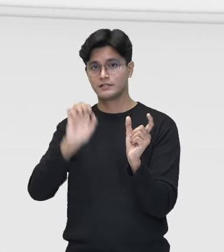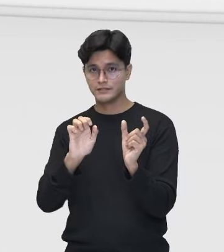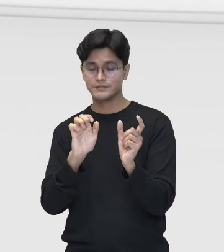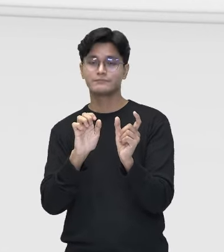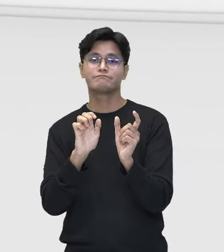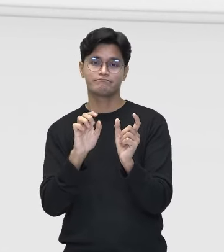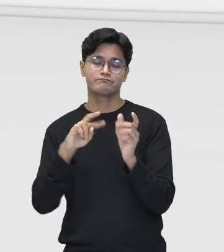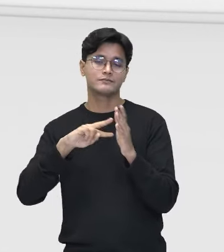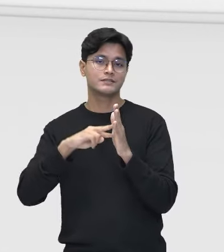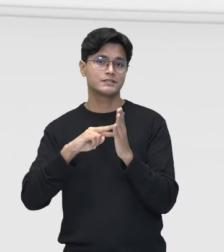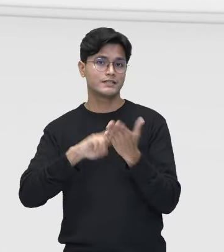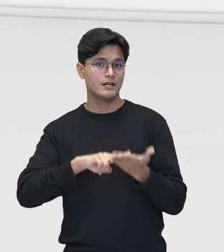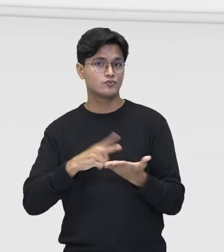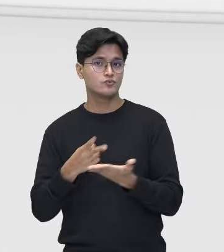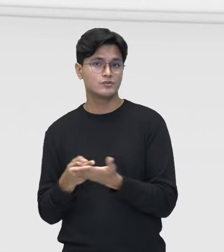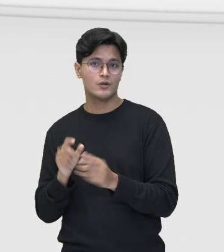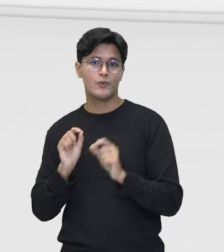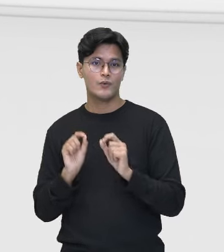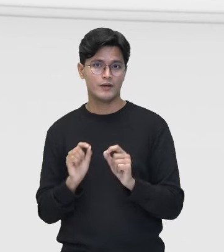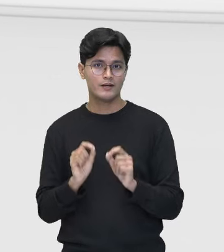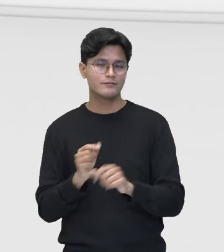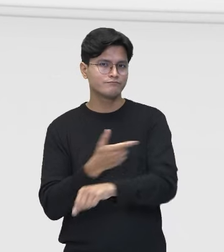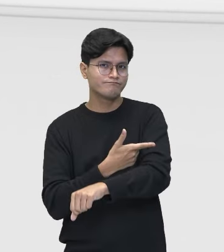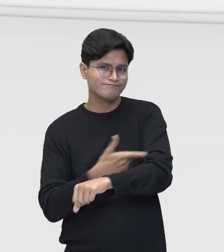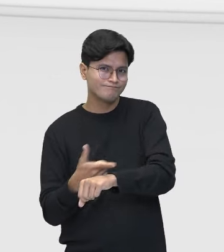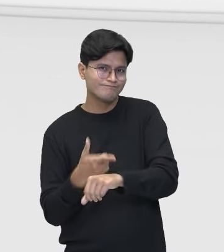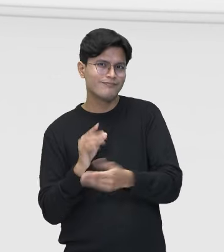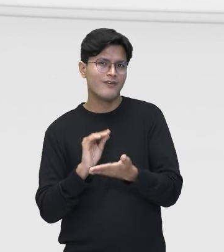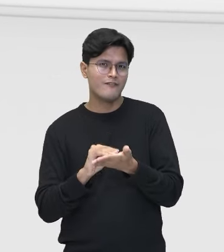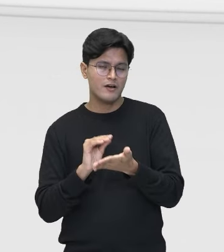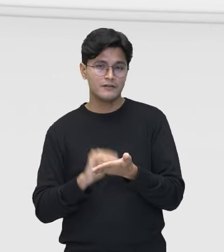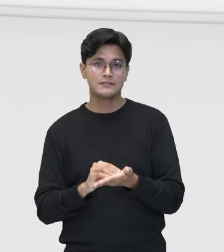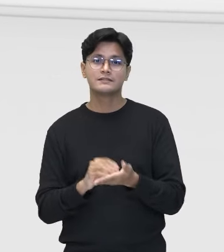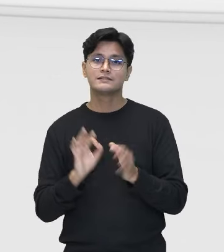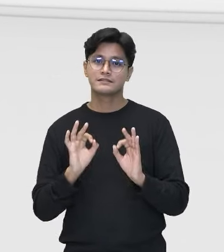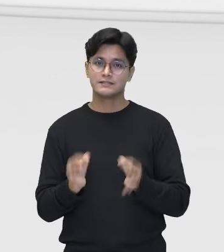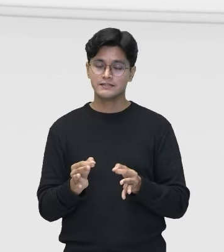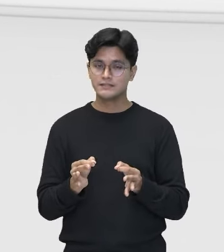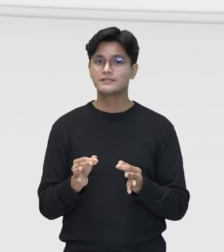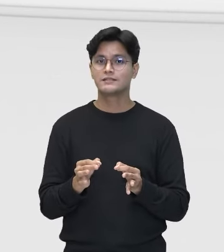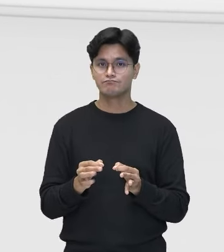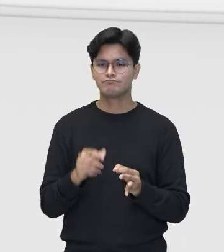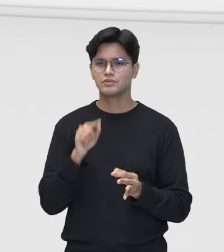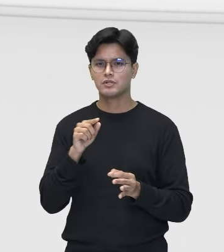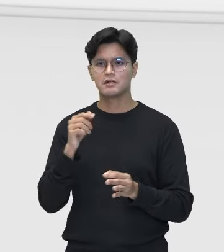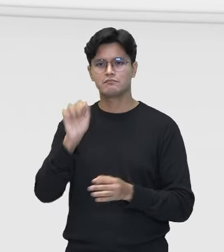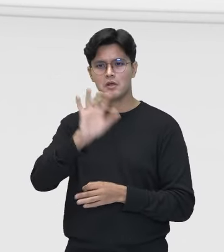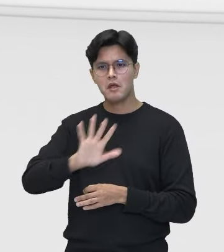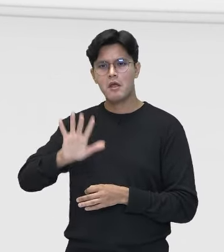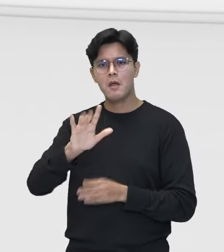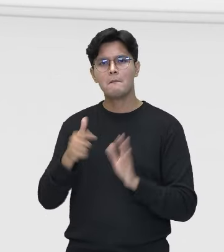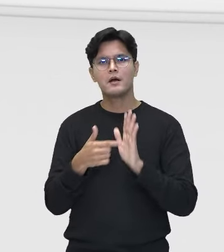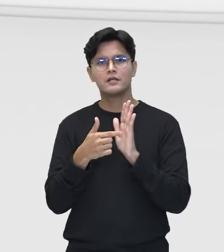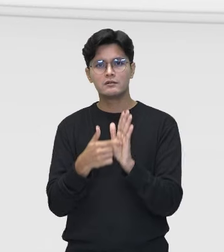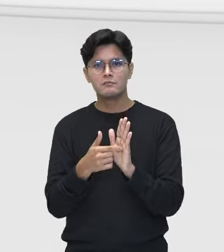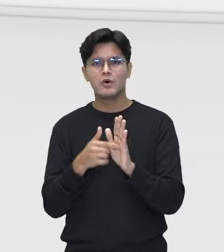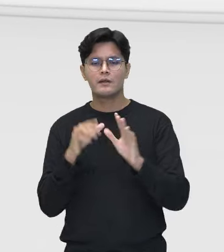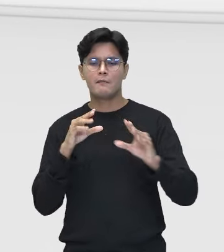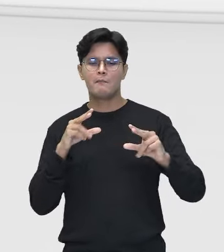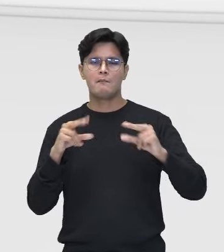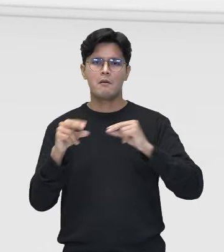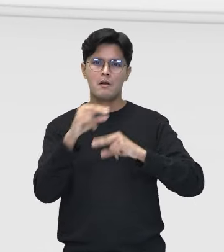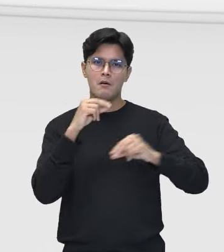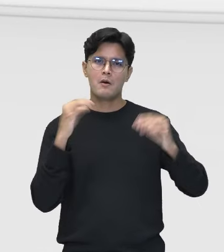como vocês veem aqui, né? As pessoas falando, cochichando, né? Inconveniente. Então, ideia de negação ou